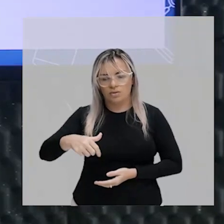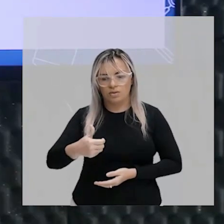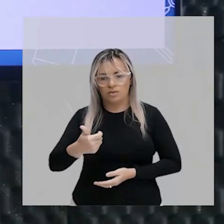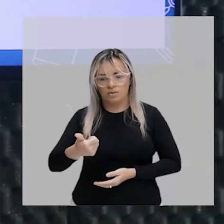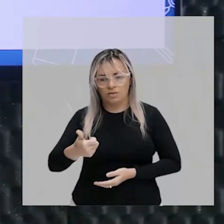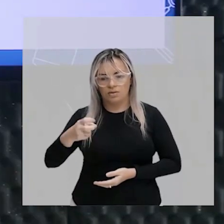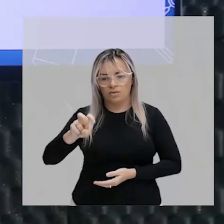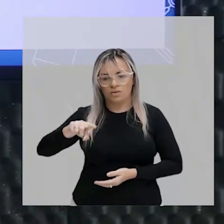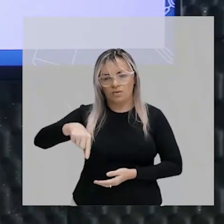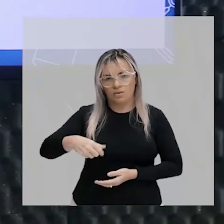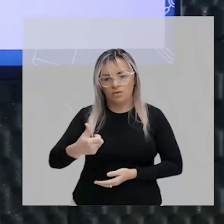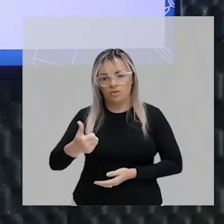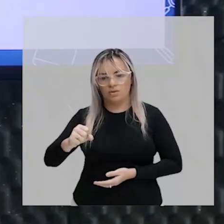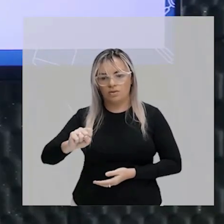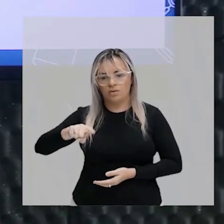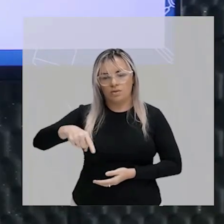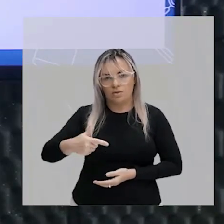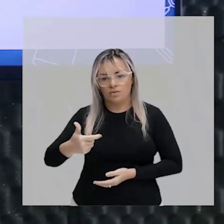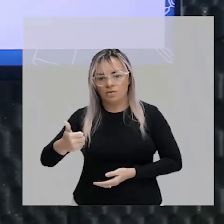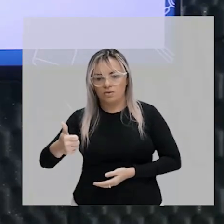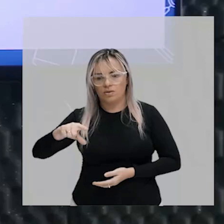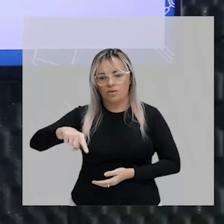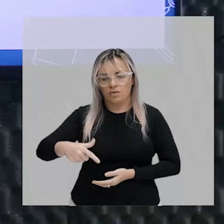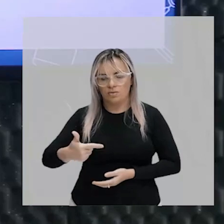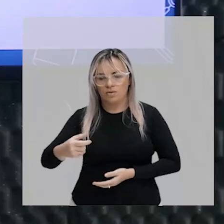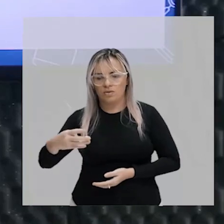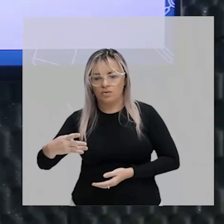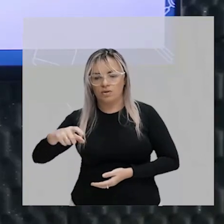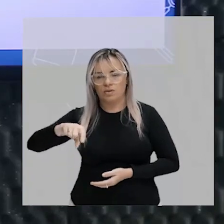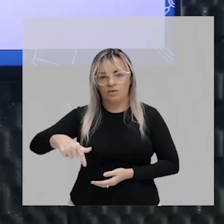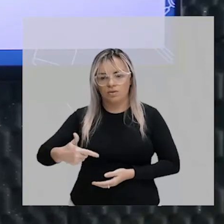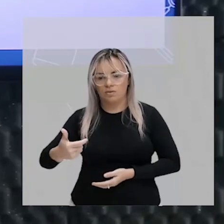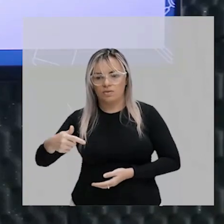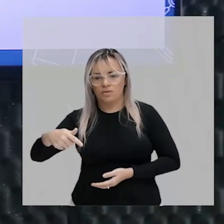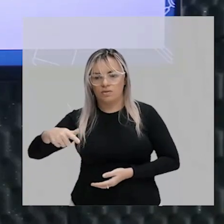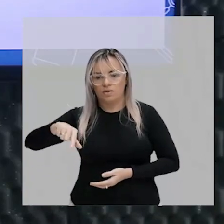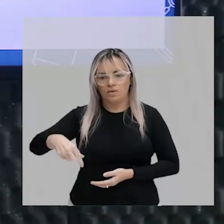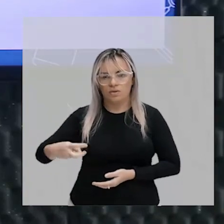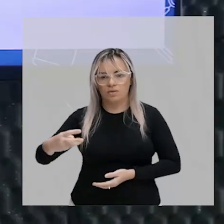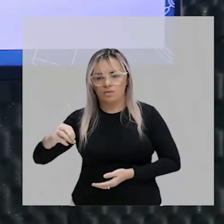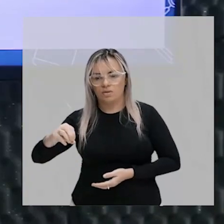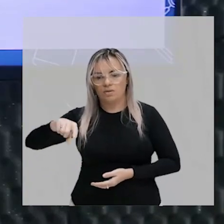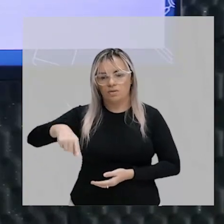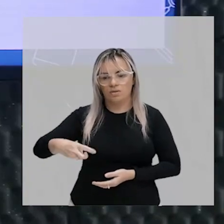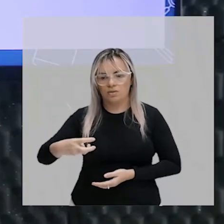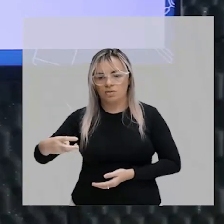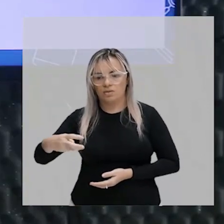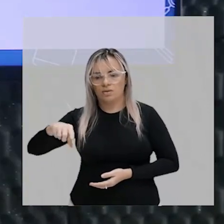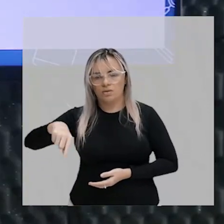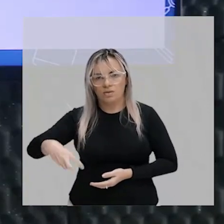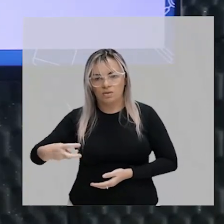15 18 21 24 27 30 33